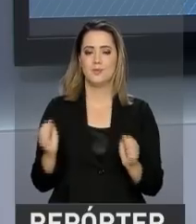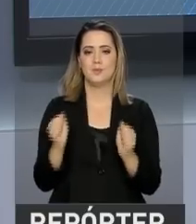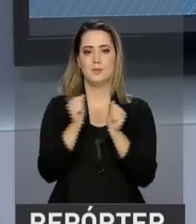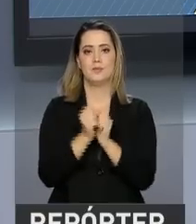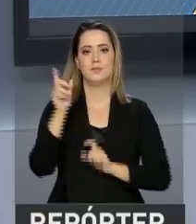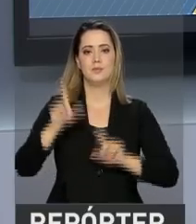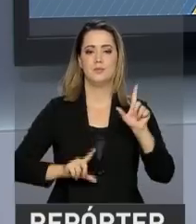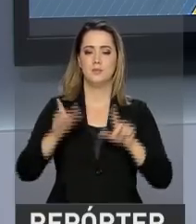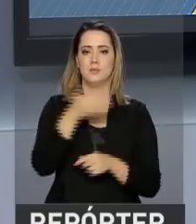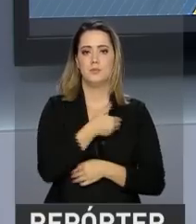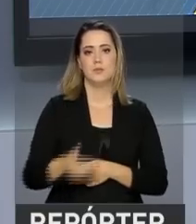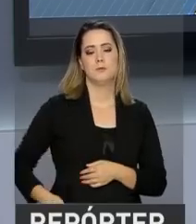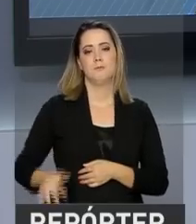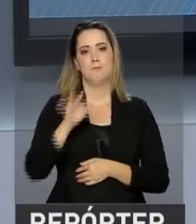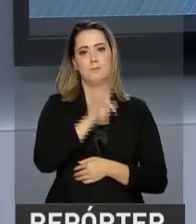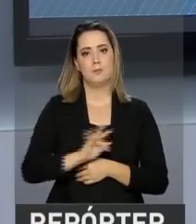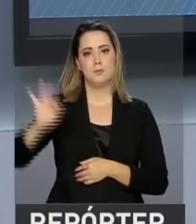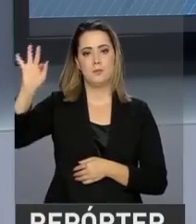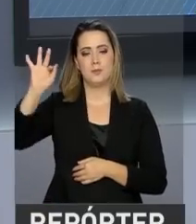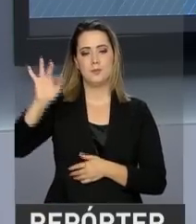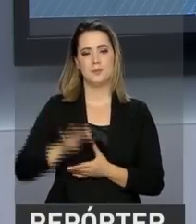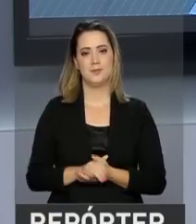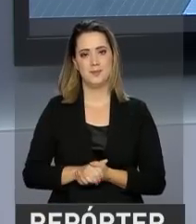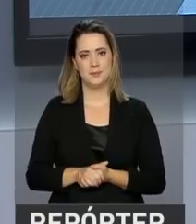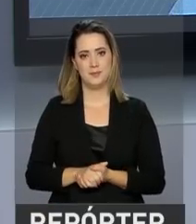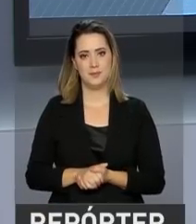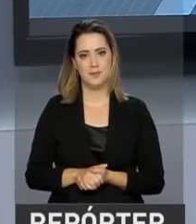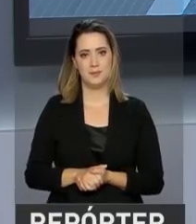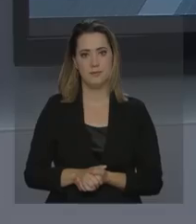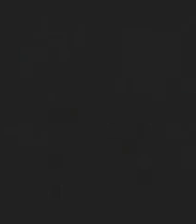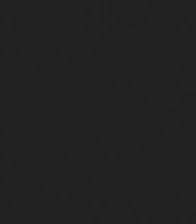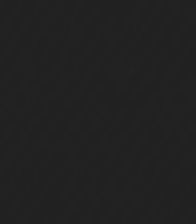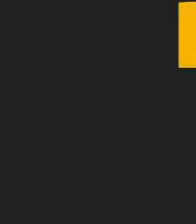você e continue com a gente aqui na NBR a TV do Governo